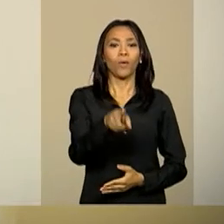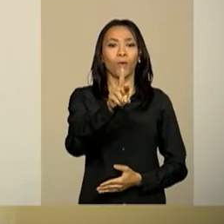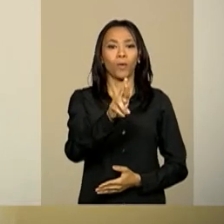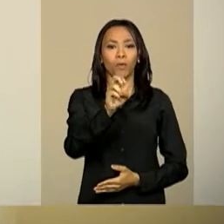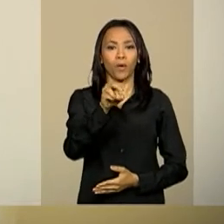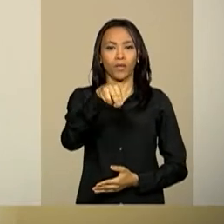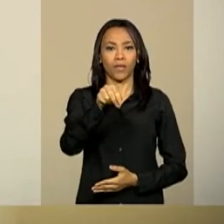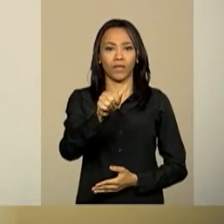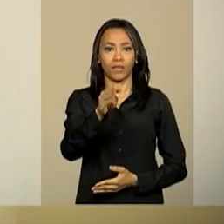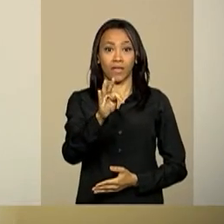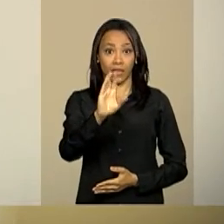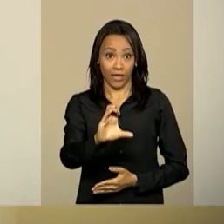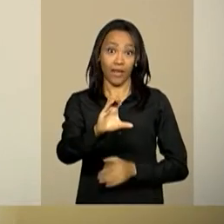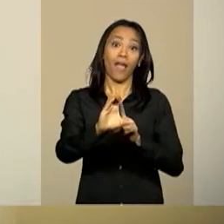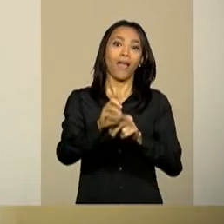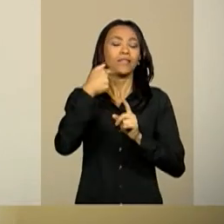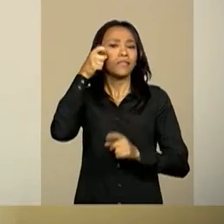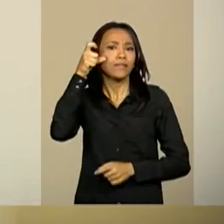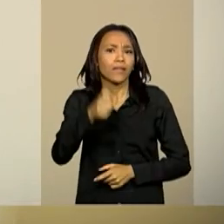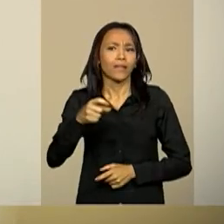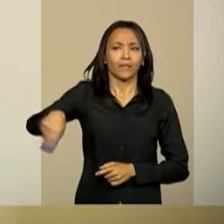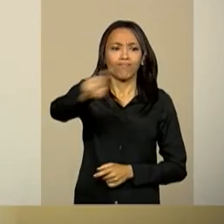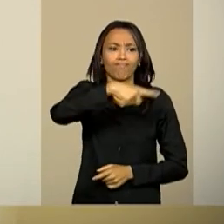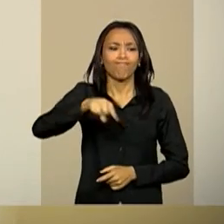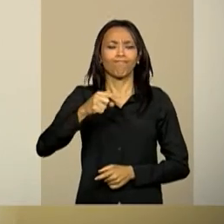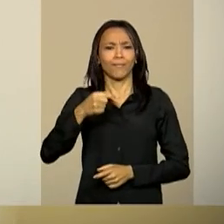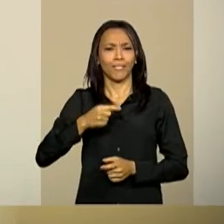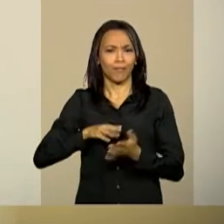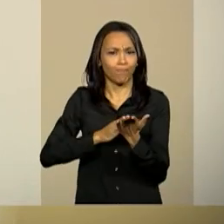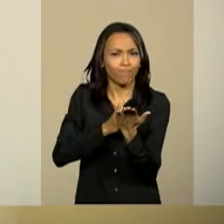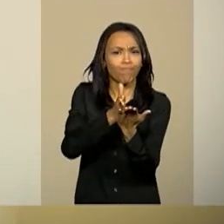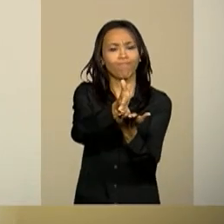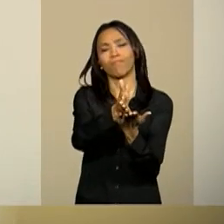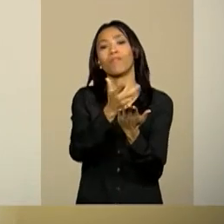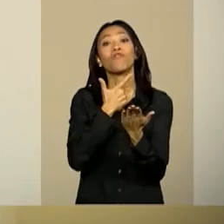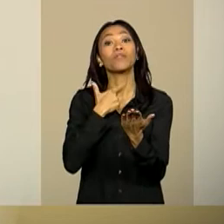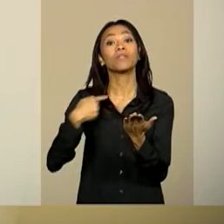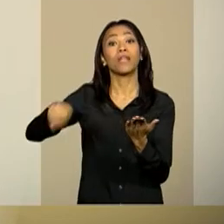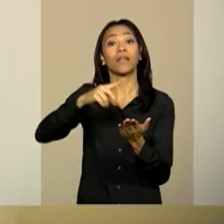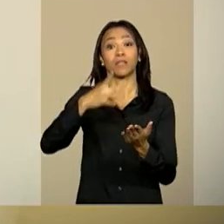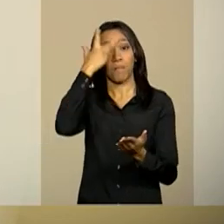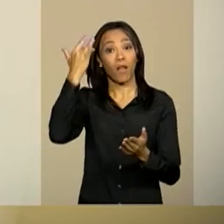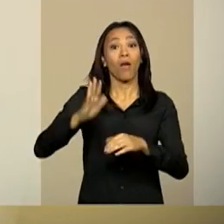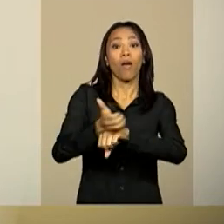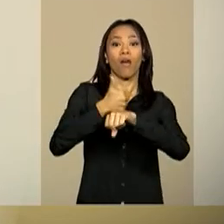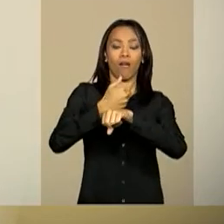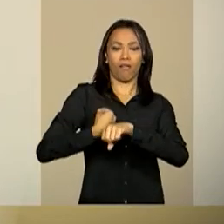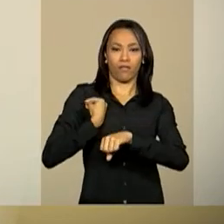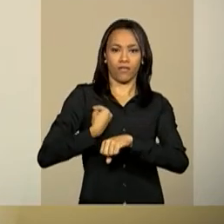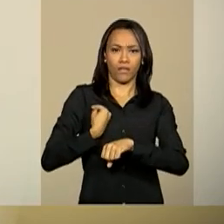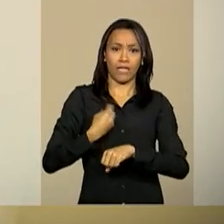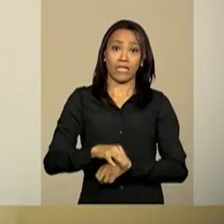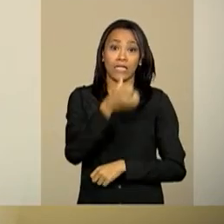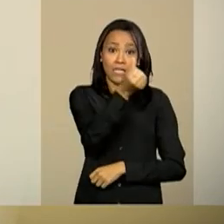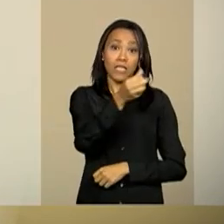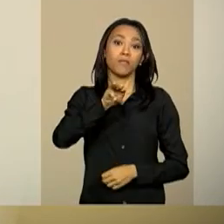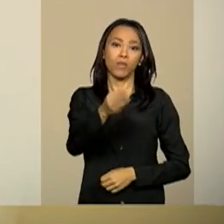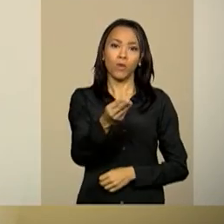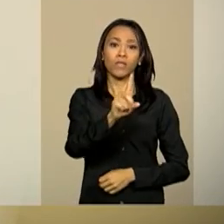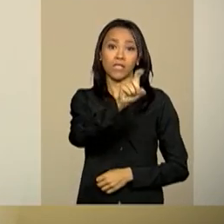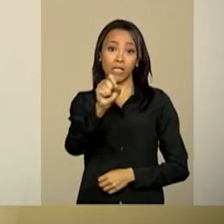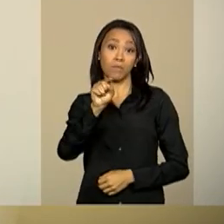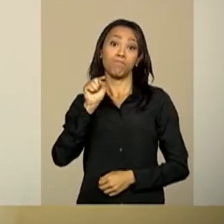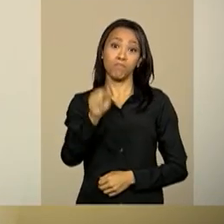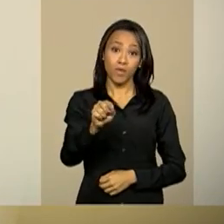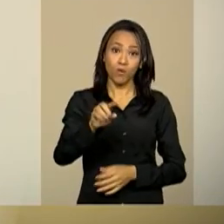são impressionantes o interesse a determinação EA vontade das pessoas de melhorar de vida há milhões e cem